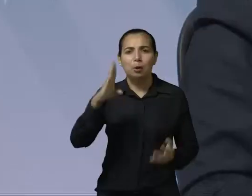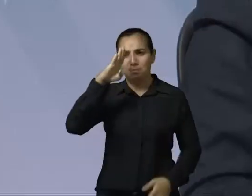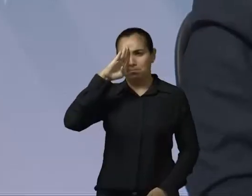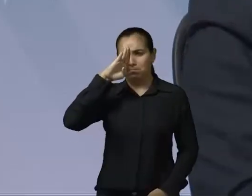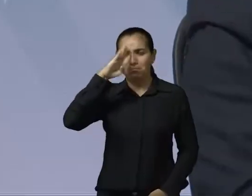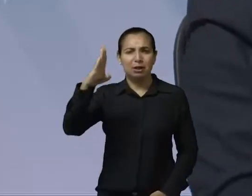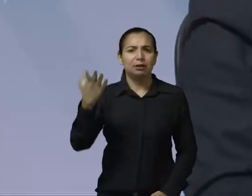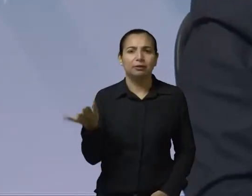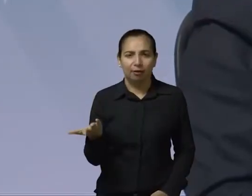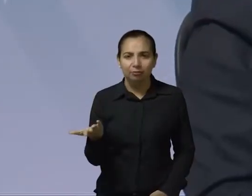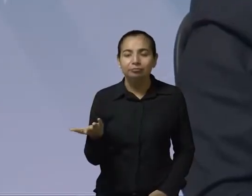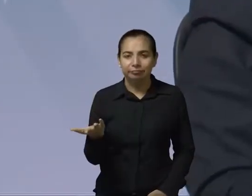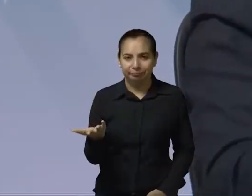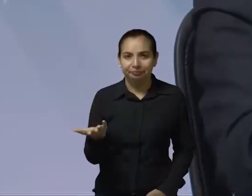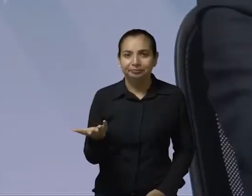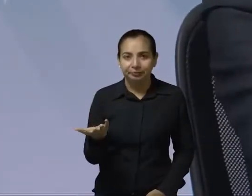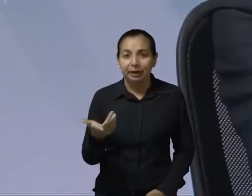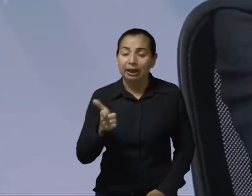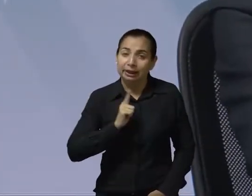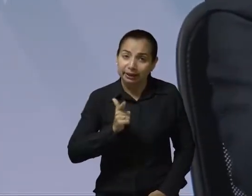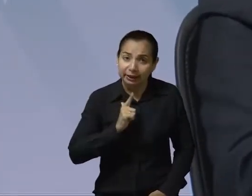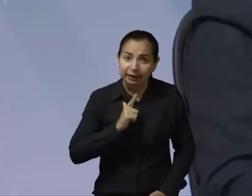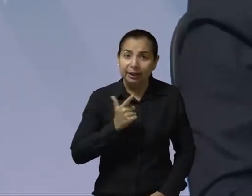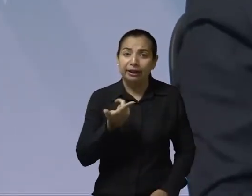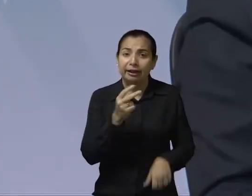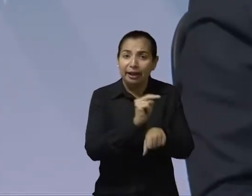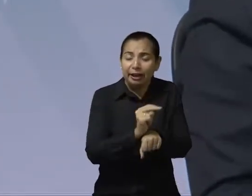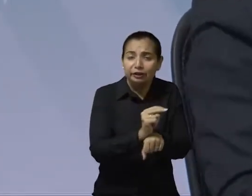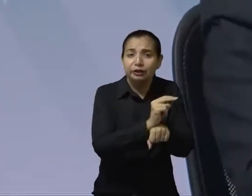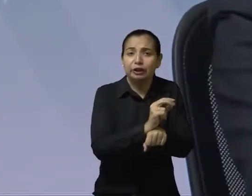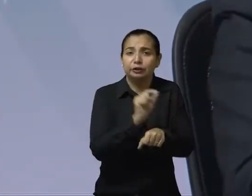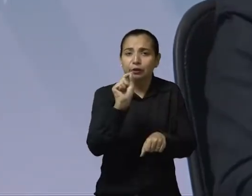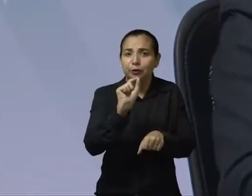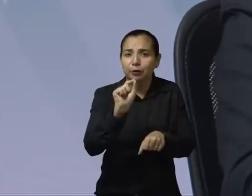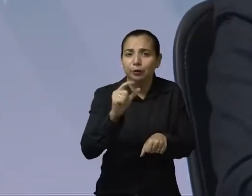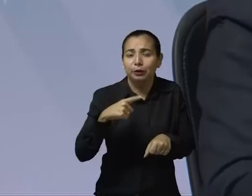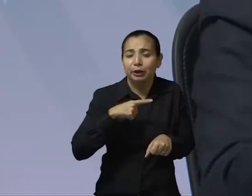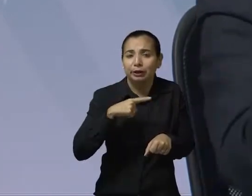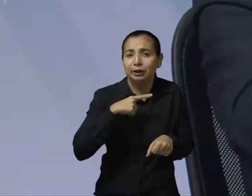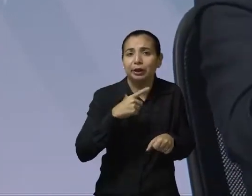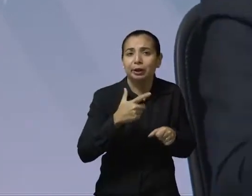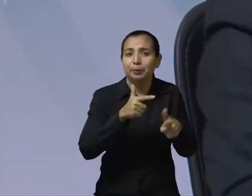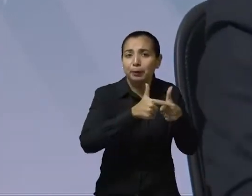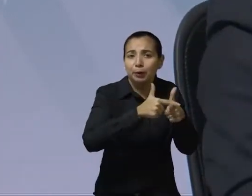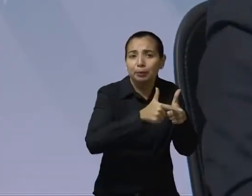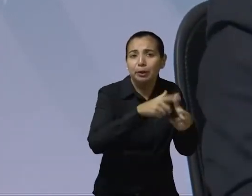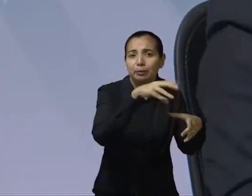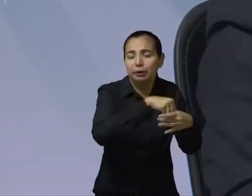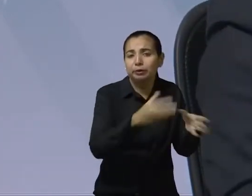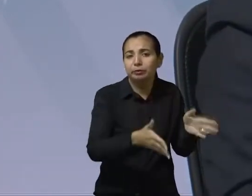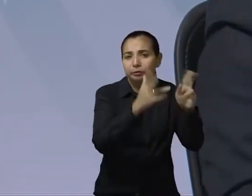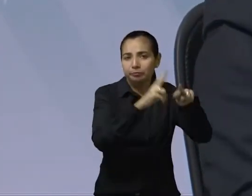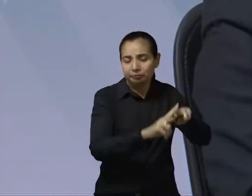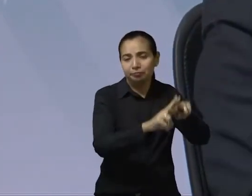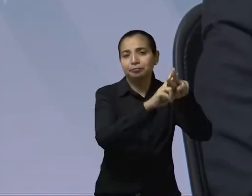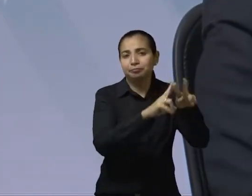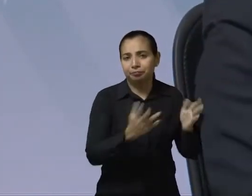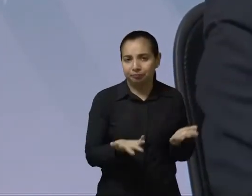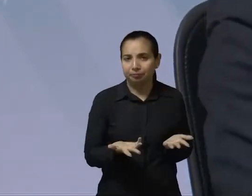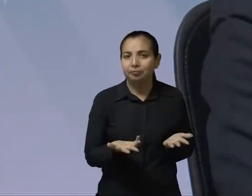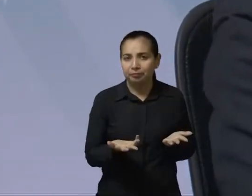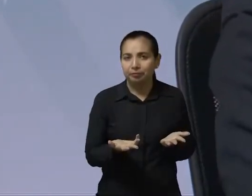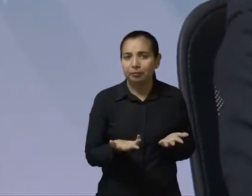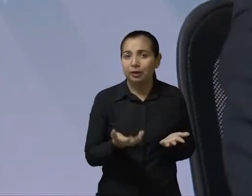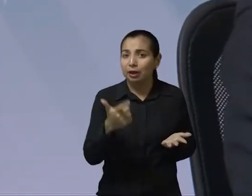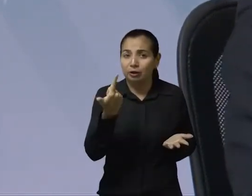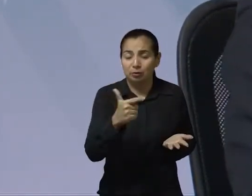agentes penitenciários, nós temos grupamentos para a contenção de distúrbios penitenciários que são absolutamente militarizados. Ou seja, eles não